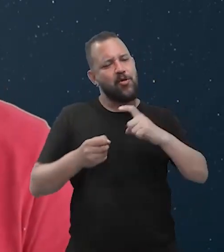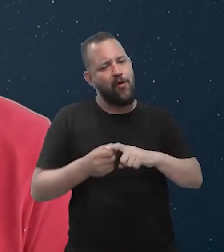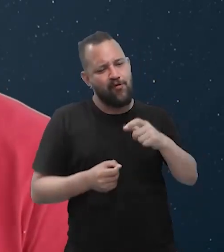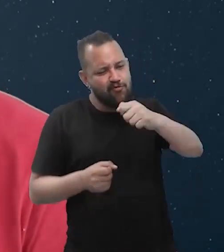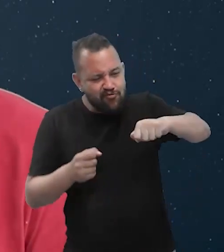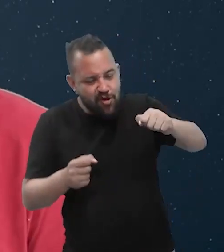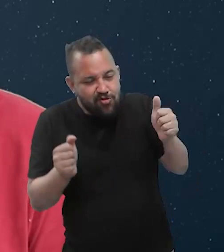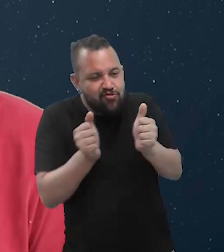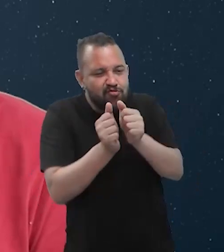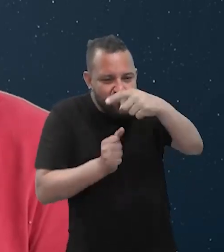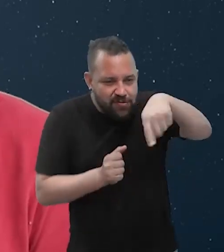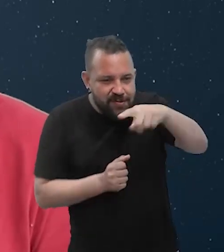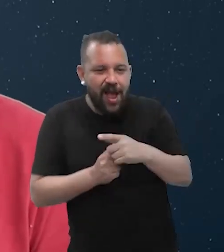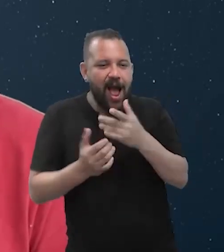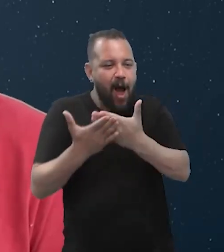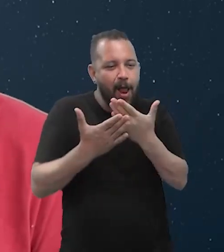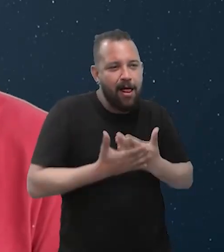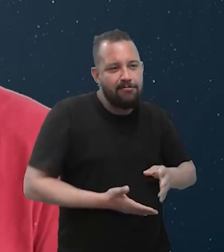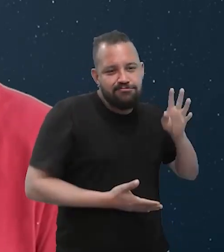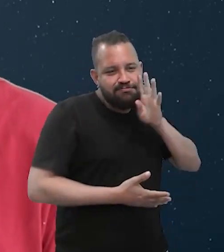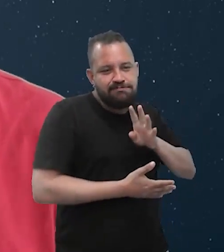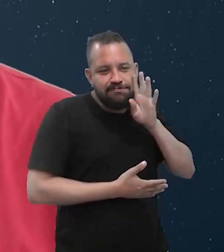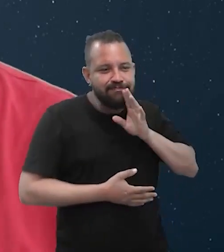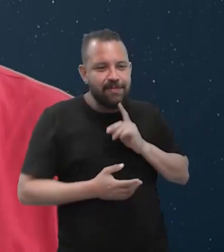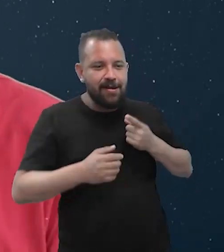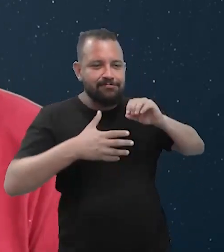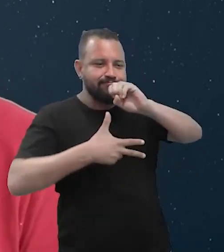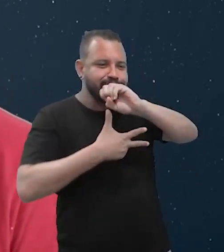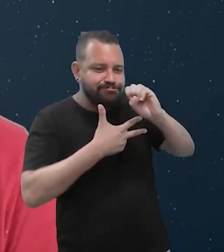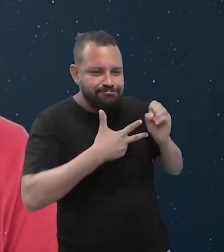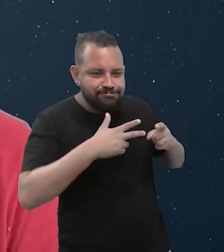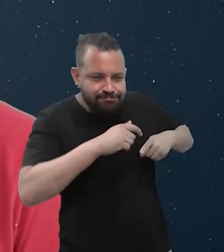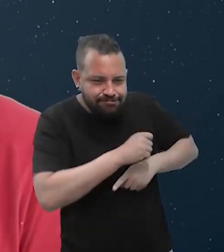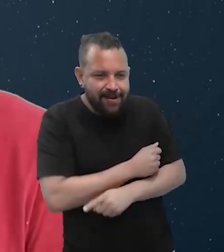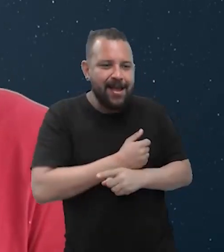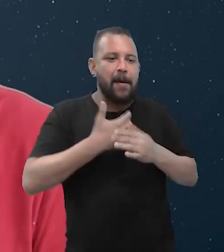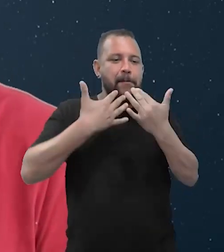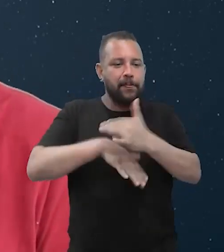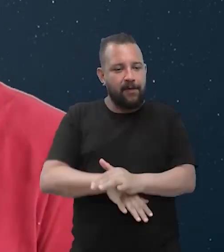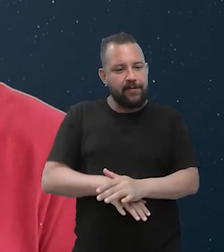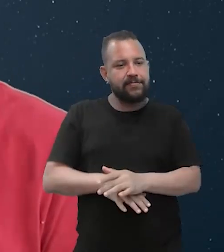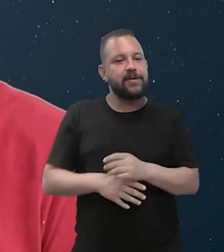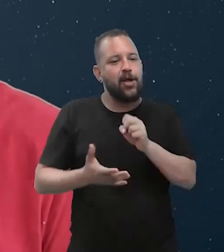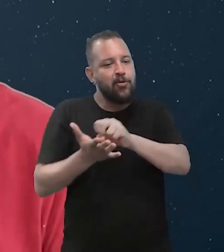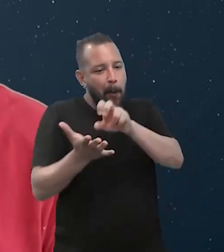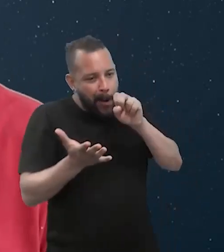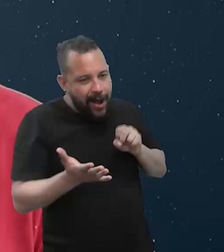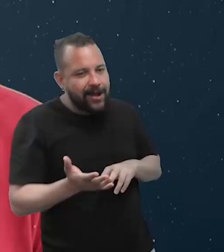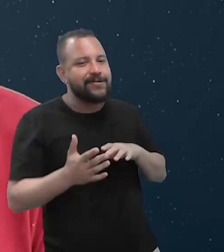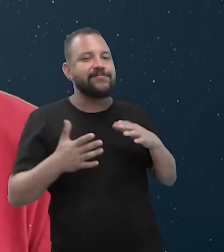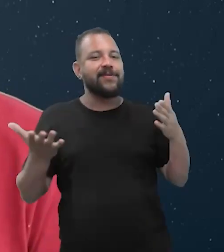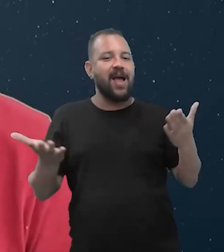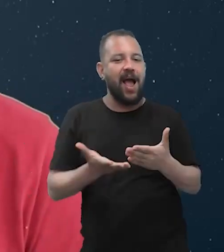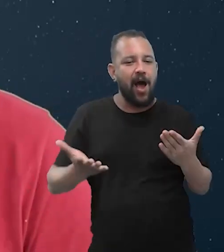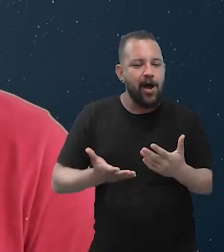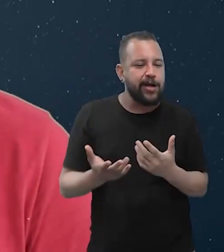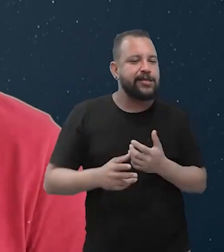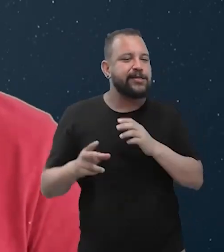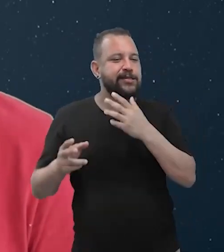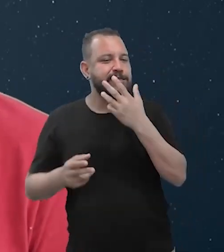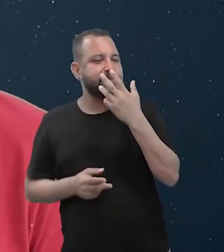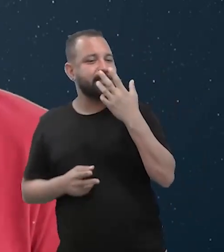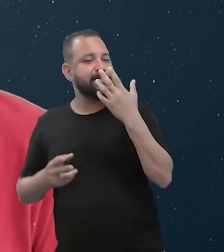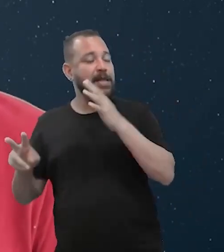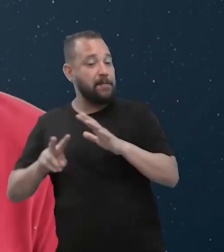aula massa do Intensivo Enem do Educa PE Prepara. Pois é, meu povo, estamos na semana 5